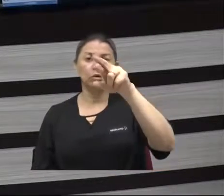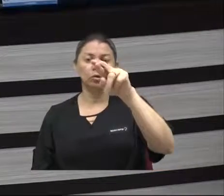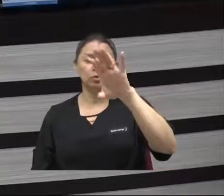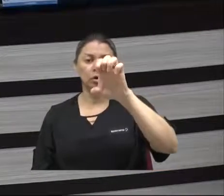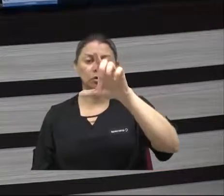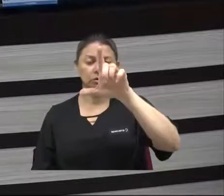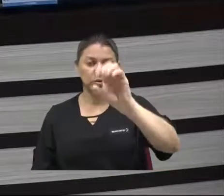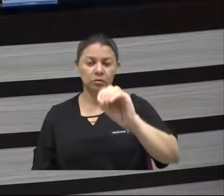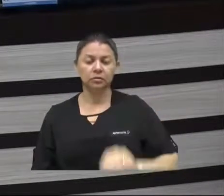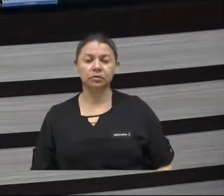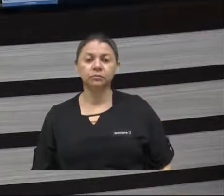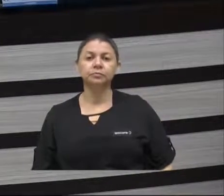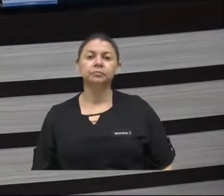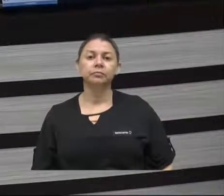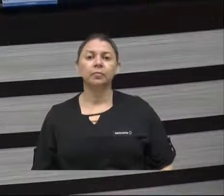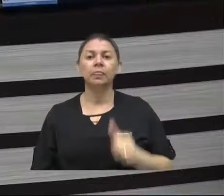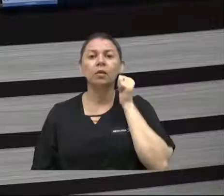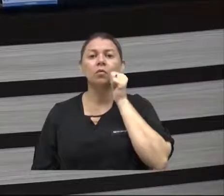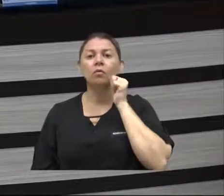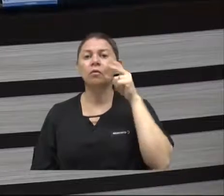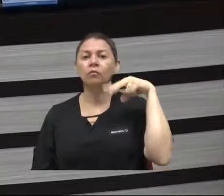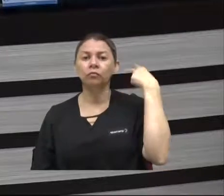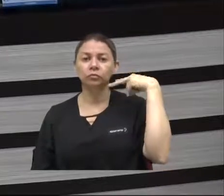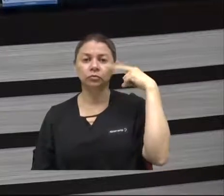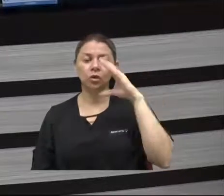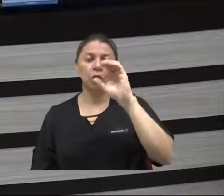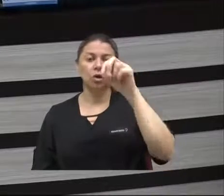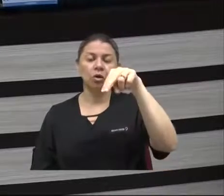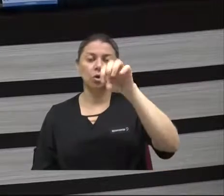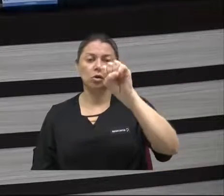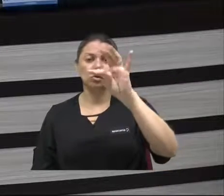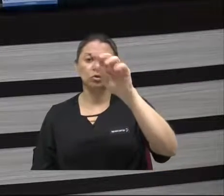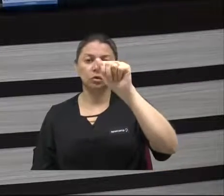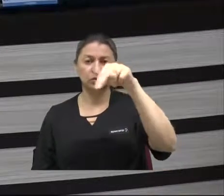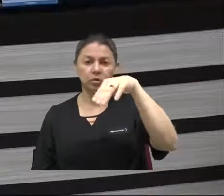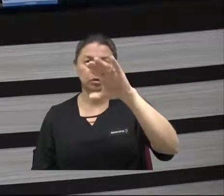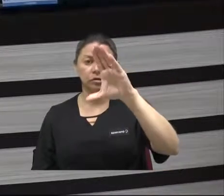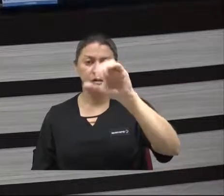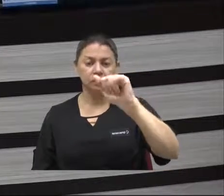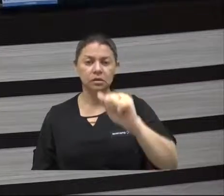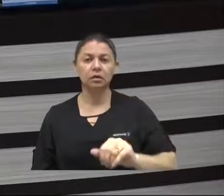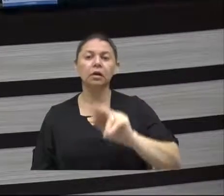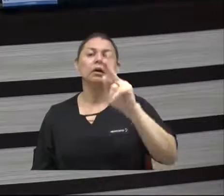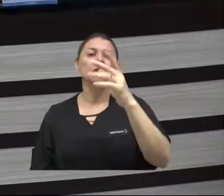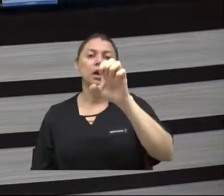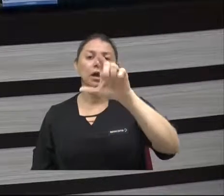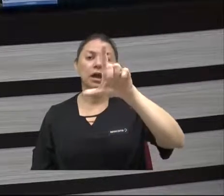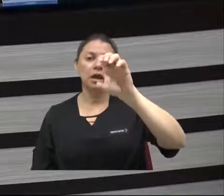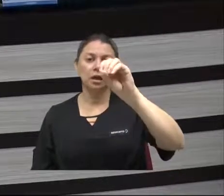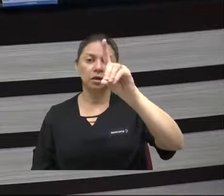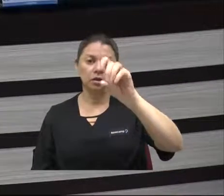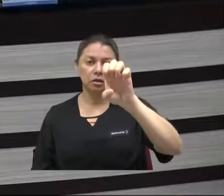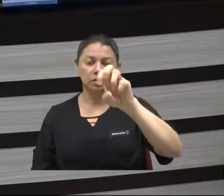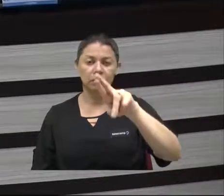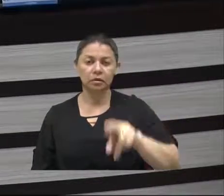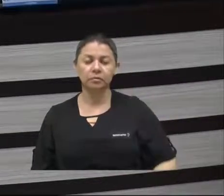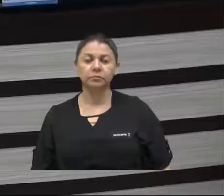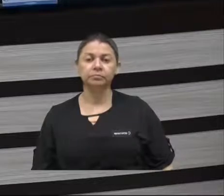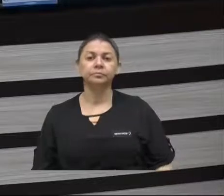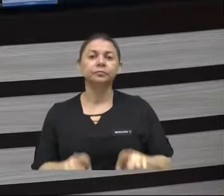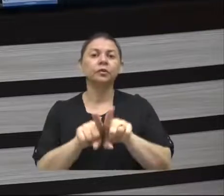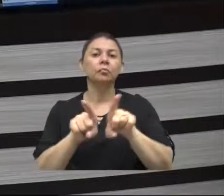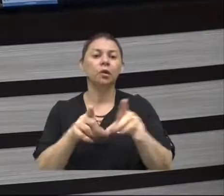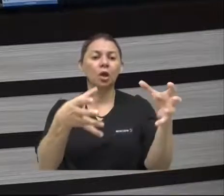secretário Constância. O corregedor Helder e o substituto Cleiton. Outra chapa